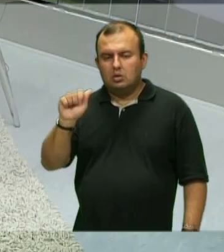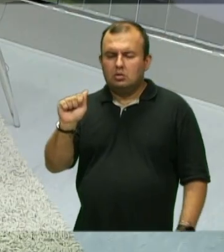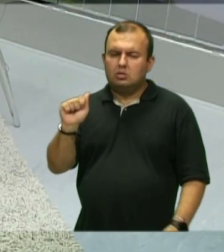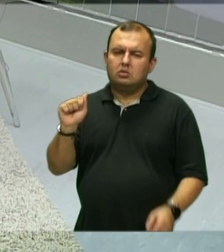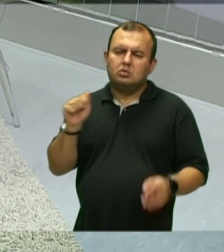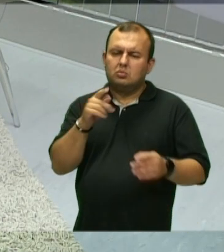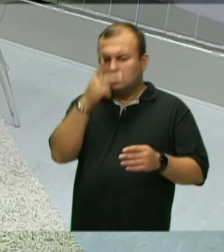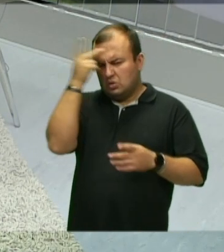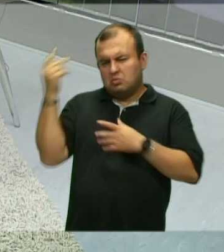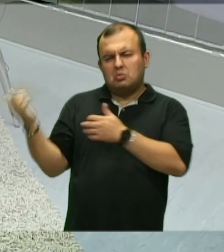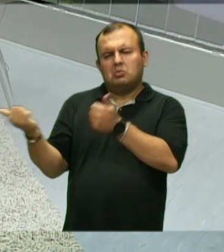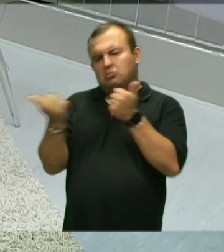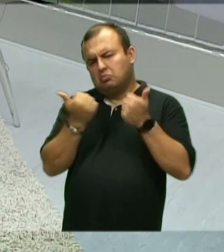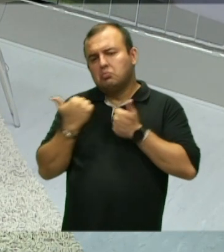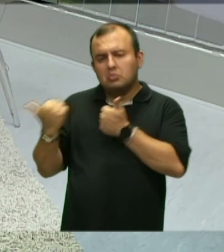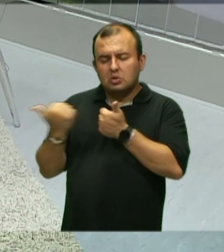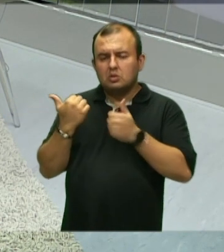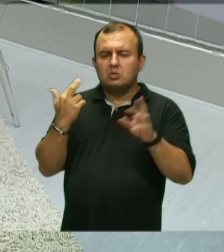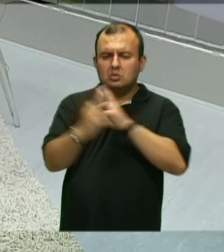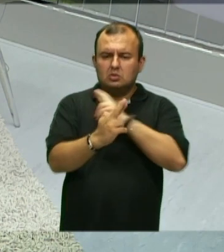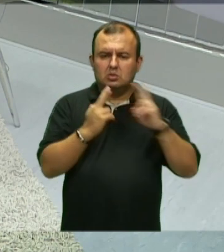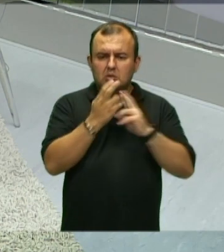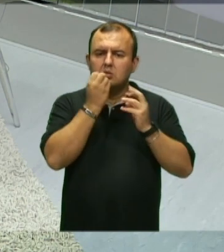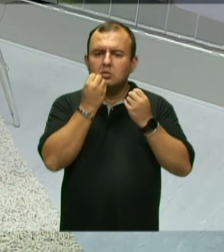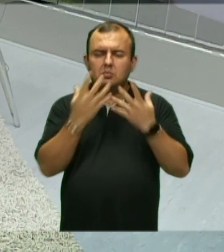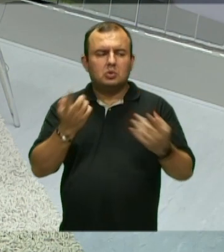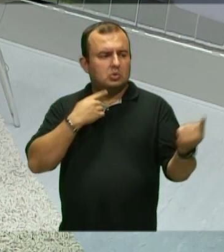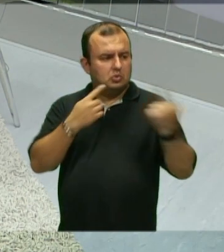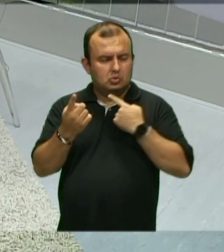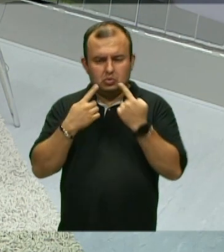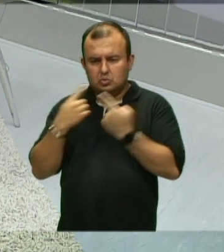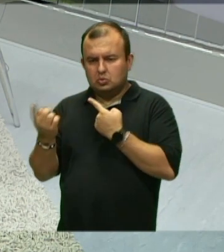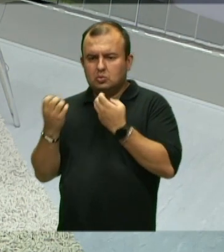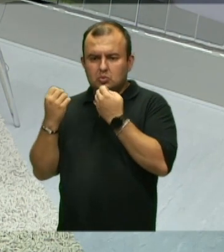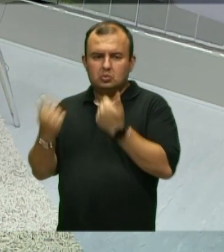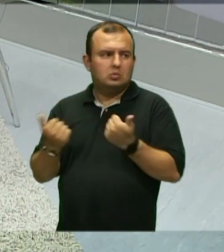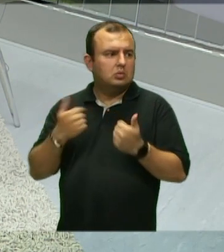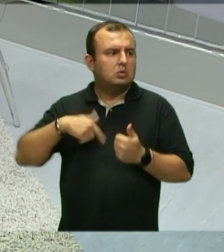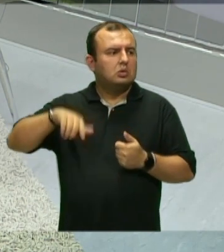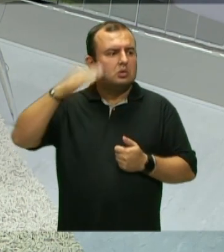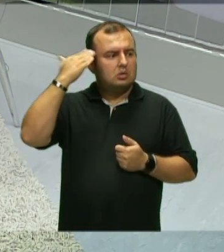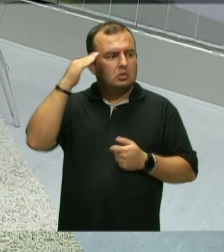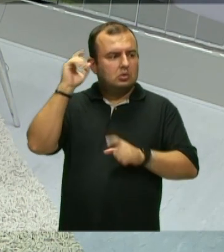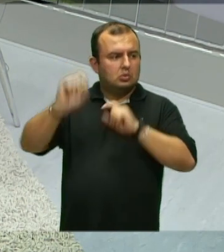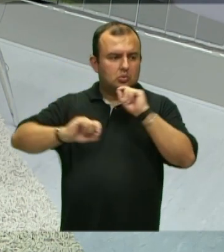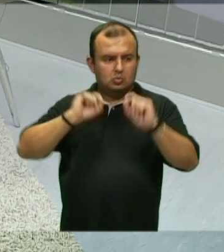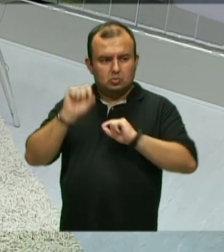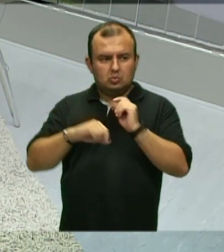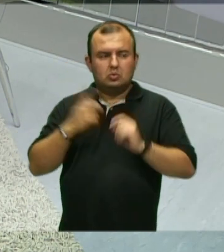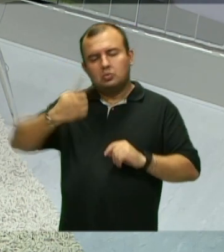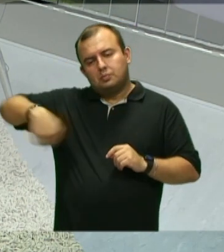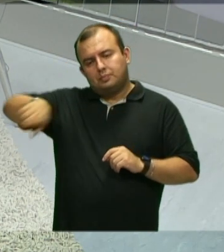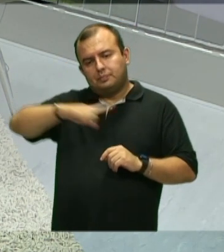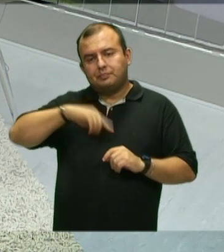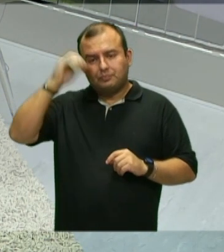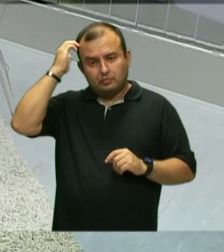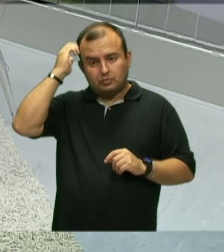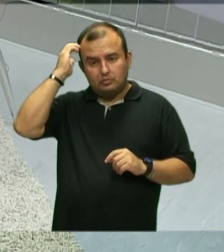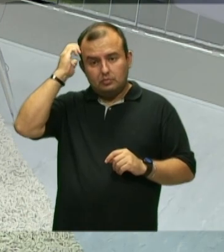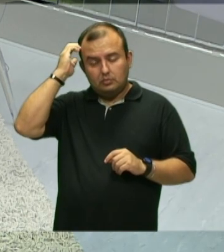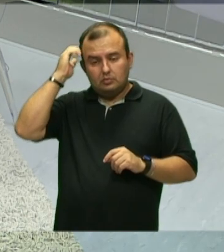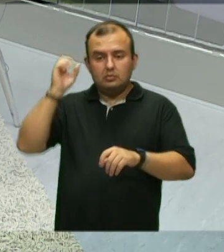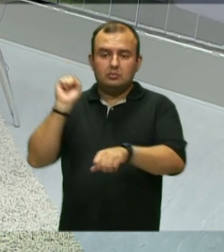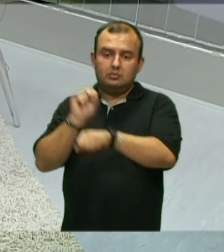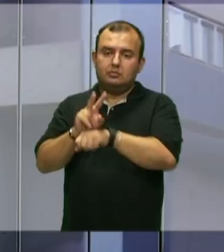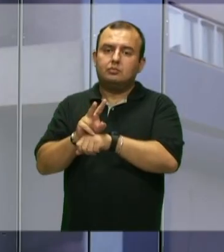diálogo. A gente tem um bom relacionamento, nós temos um bom diálogo, a ponto de entender que todos nós, mesmo que a gente tenha 2